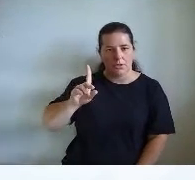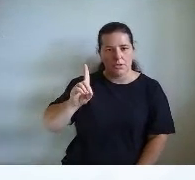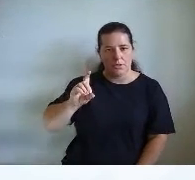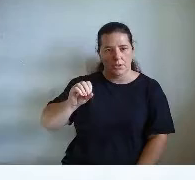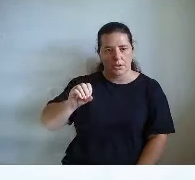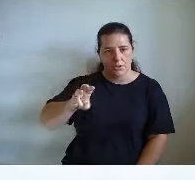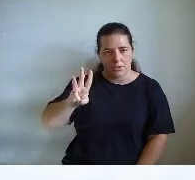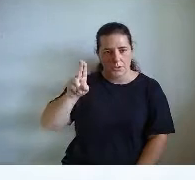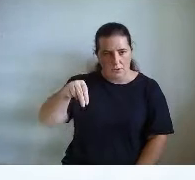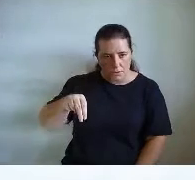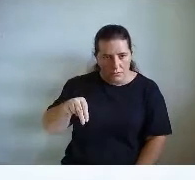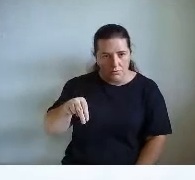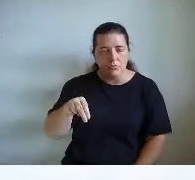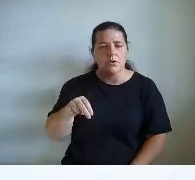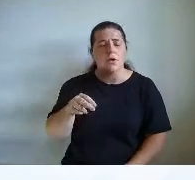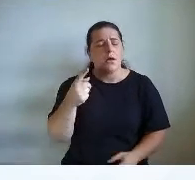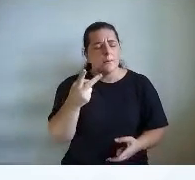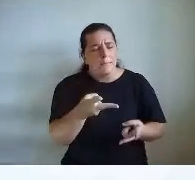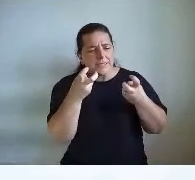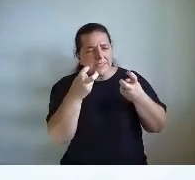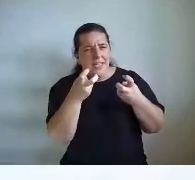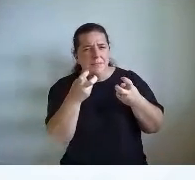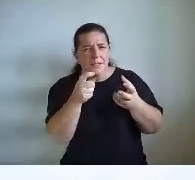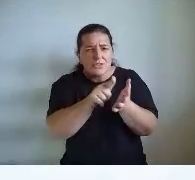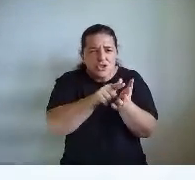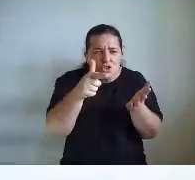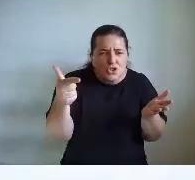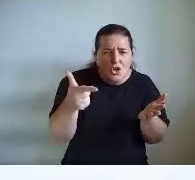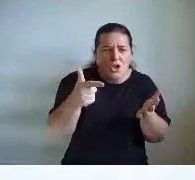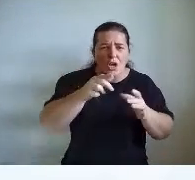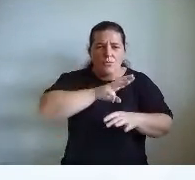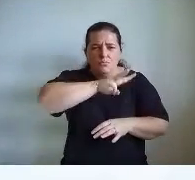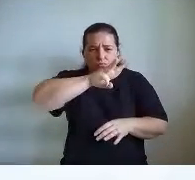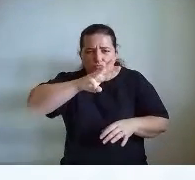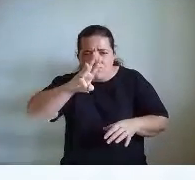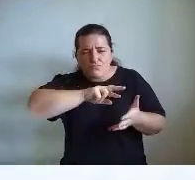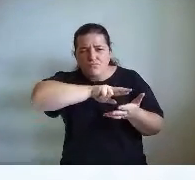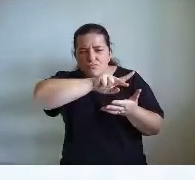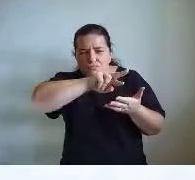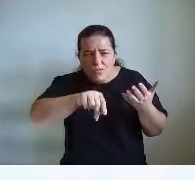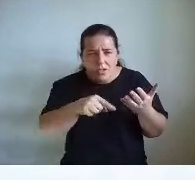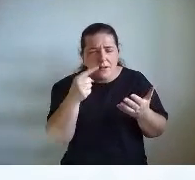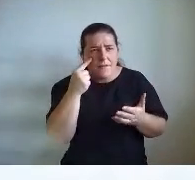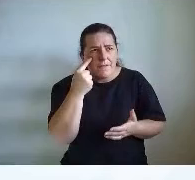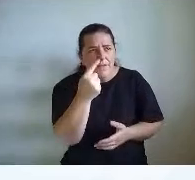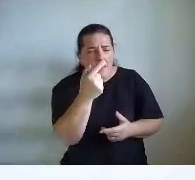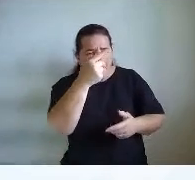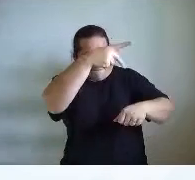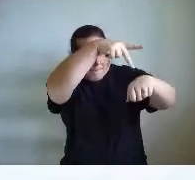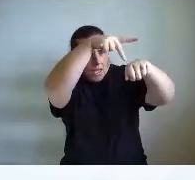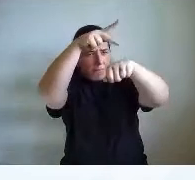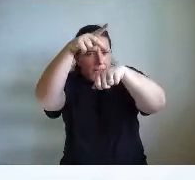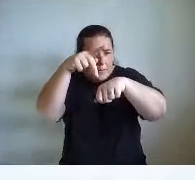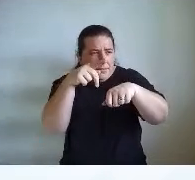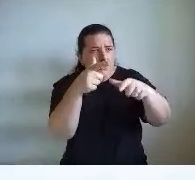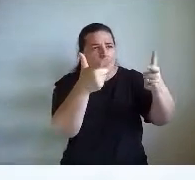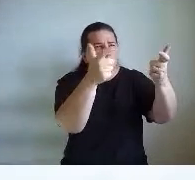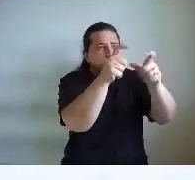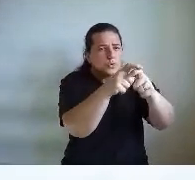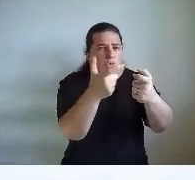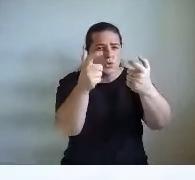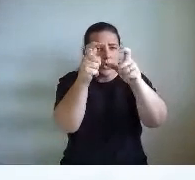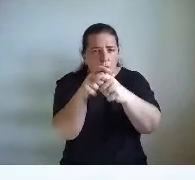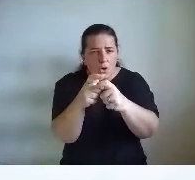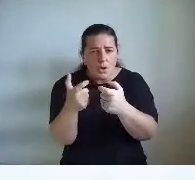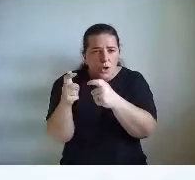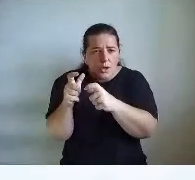conseguiram amenizar o pico da pandemia, veja, não podemos dizer que ela foi eliminada, porque ainda